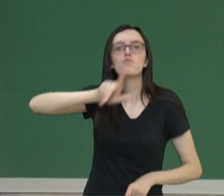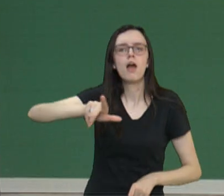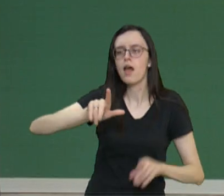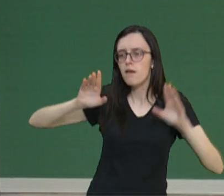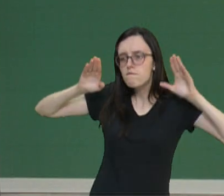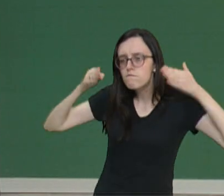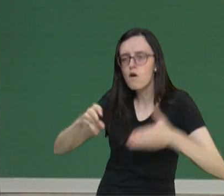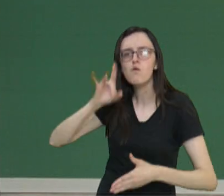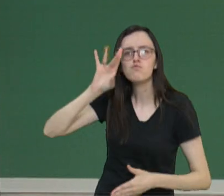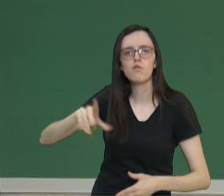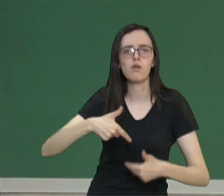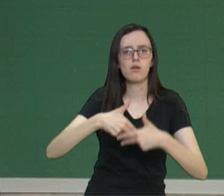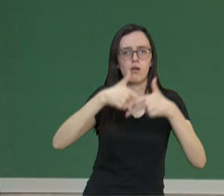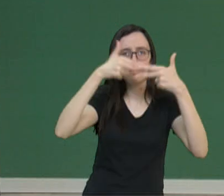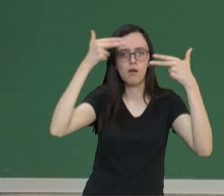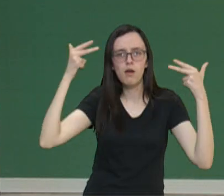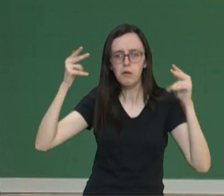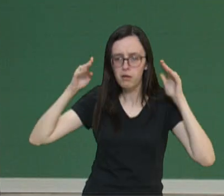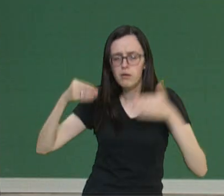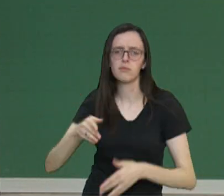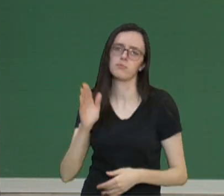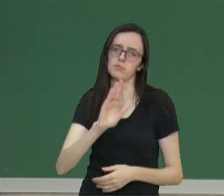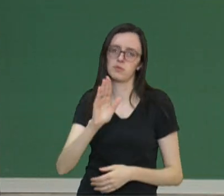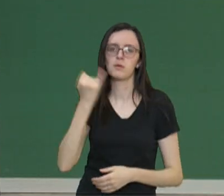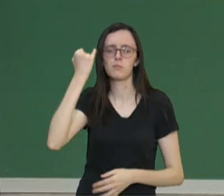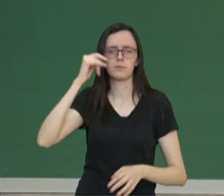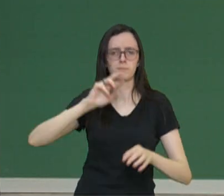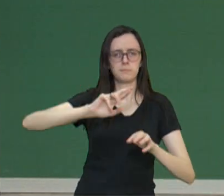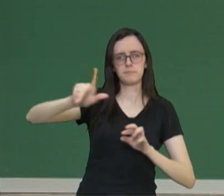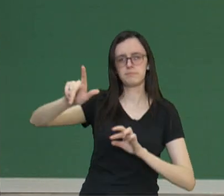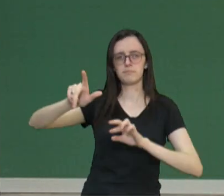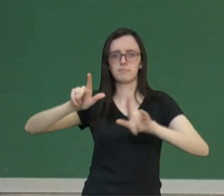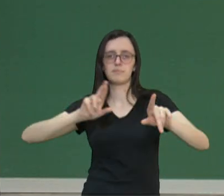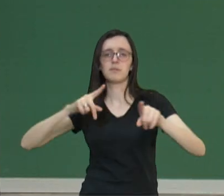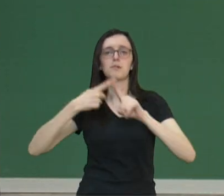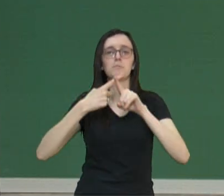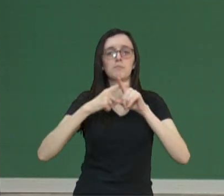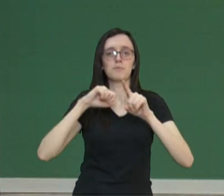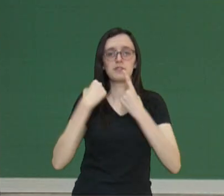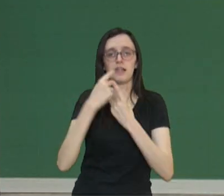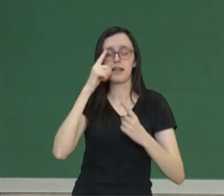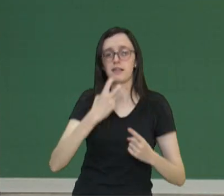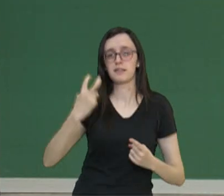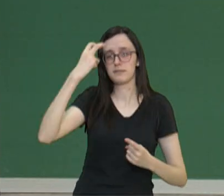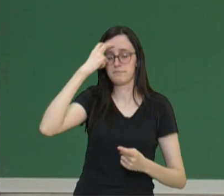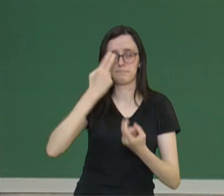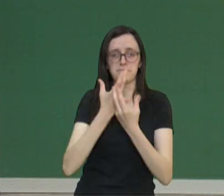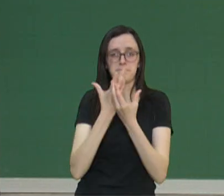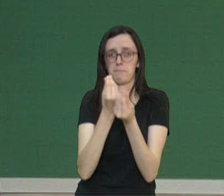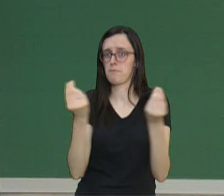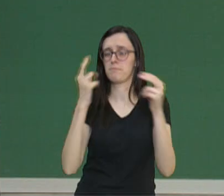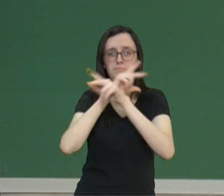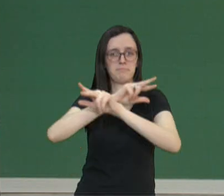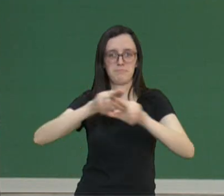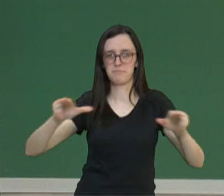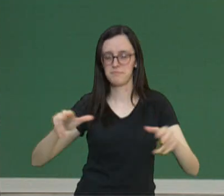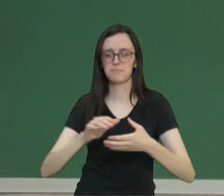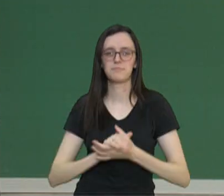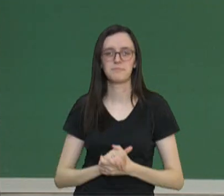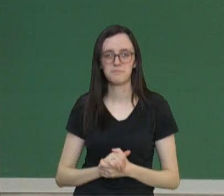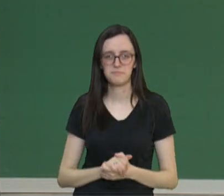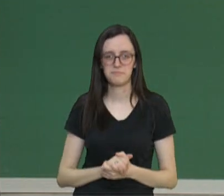etnocentrismo. Ela possui a perspectiva da alteridade, já que vivemos em sociedades multiculturais. Tudo isso.